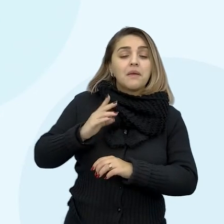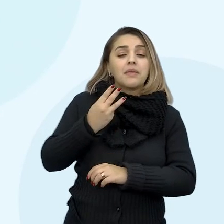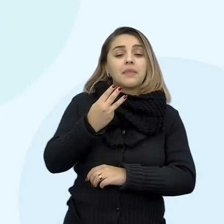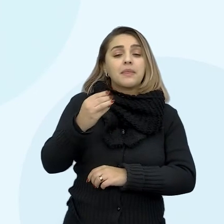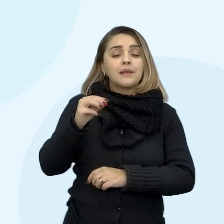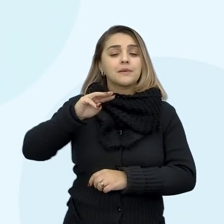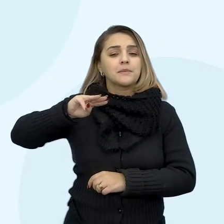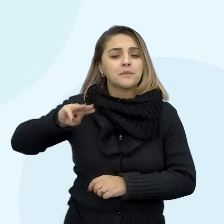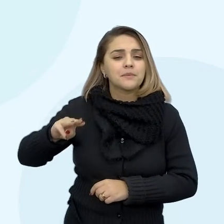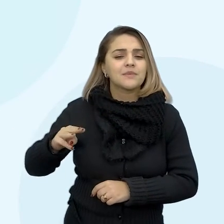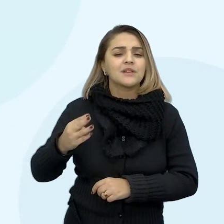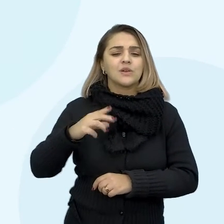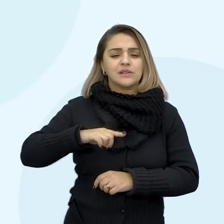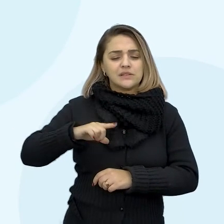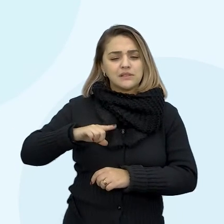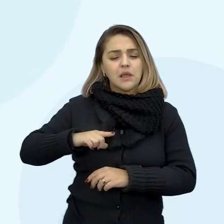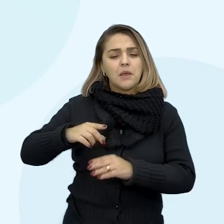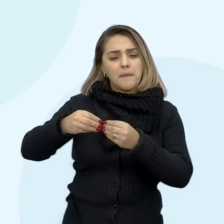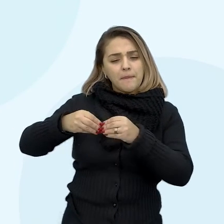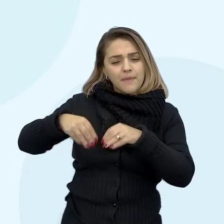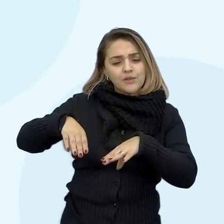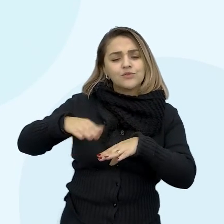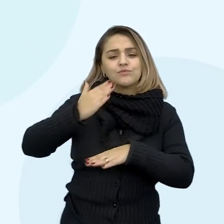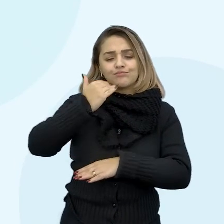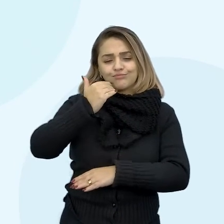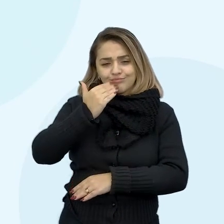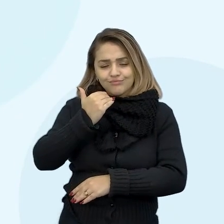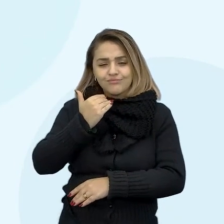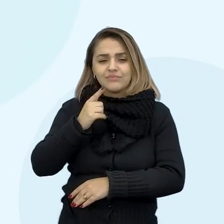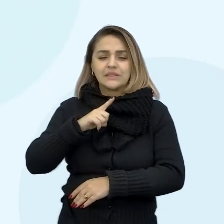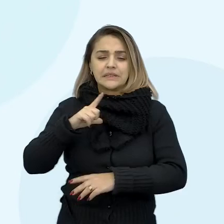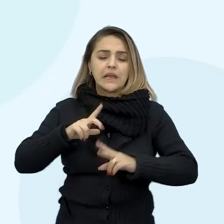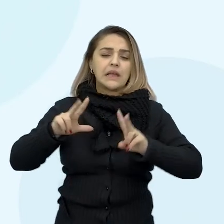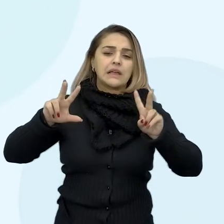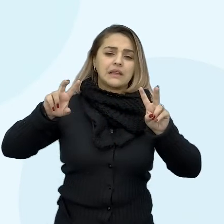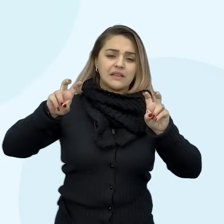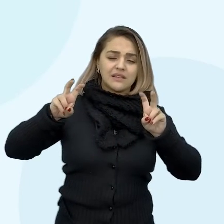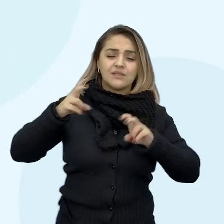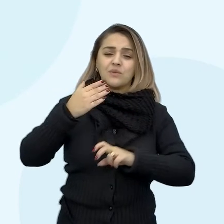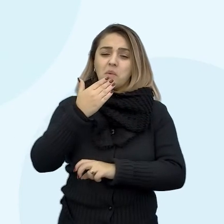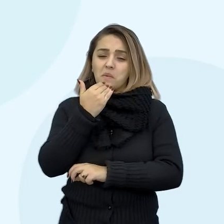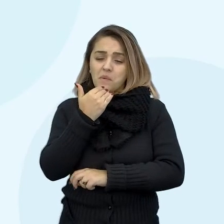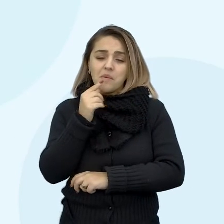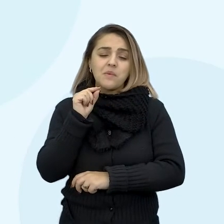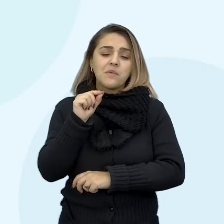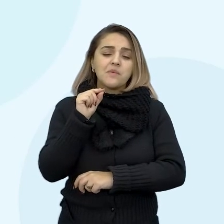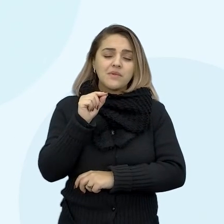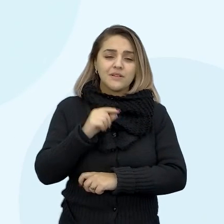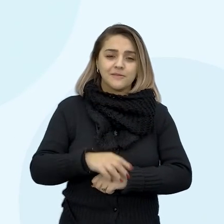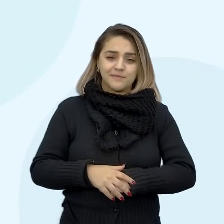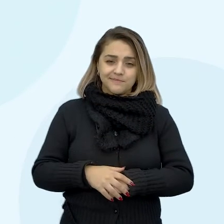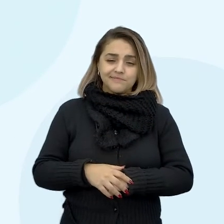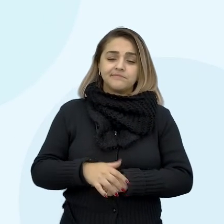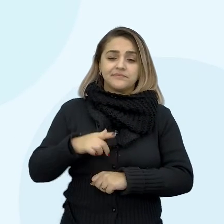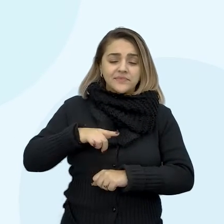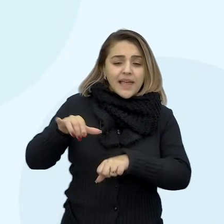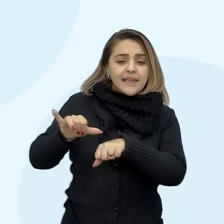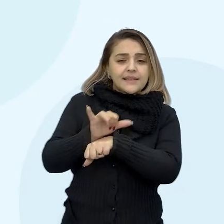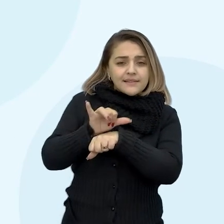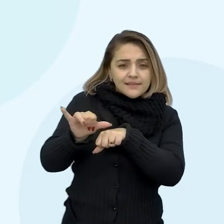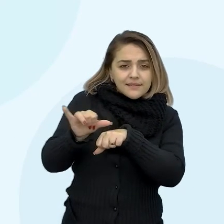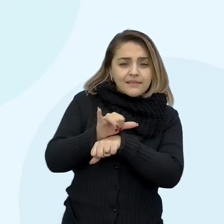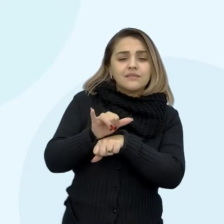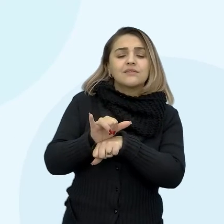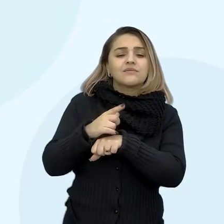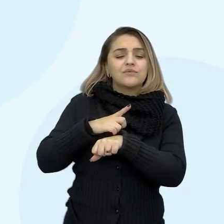alguma restrição alimentar, então a questão do alimento aí, ela passa a ser mais estratégica